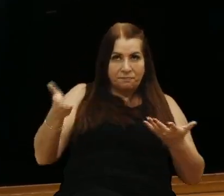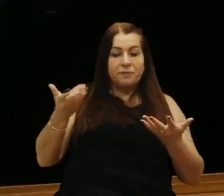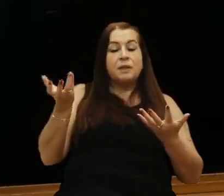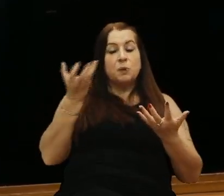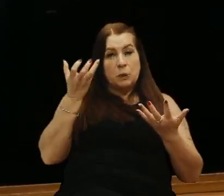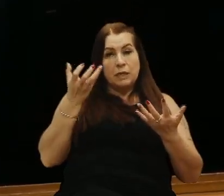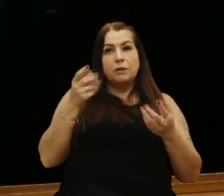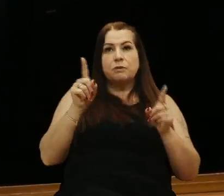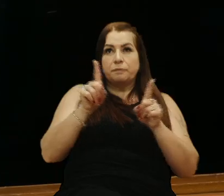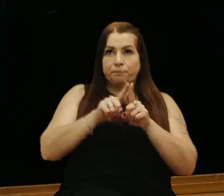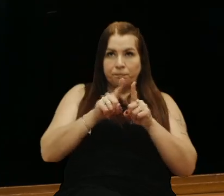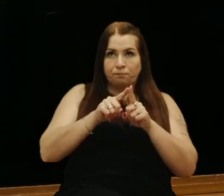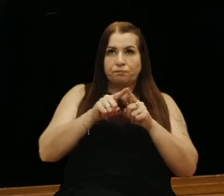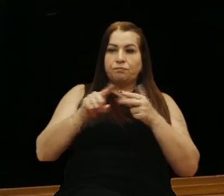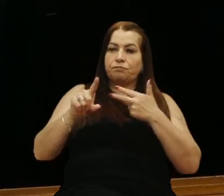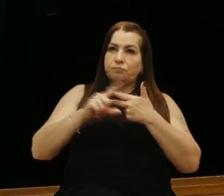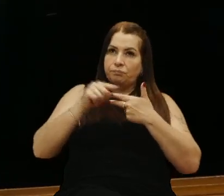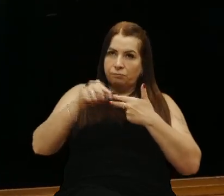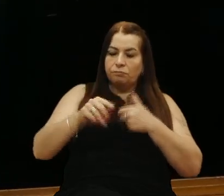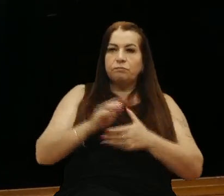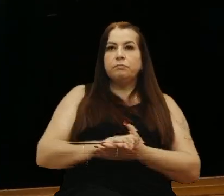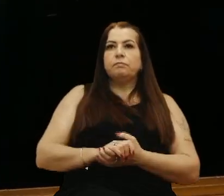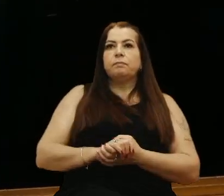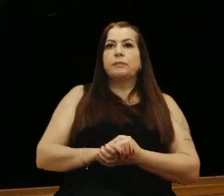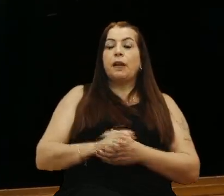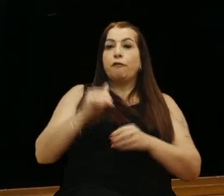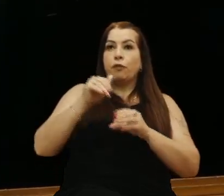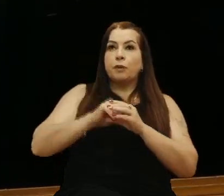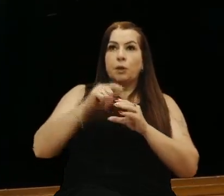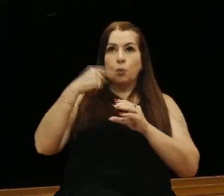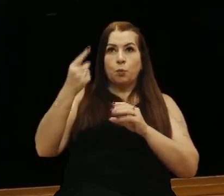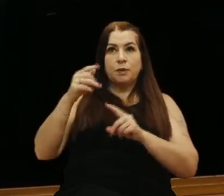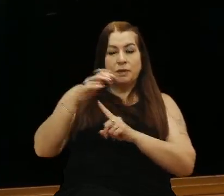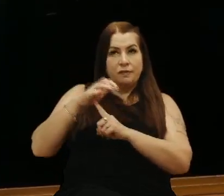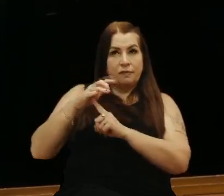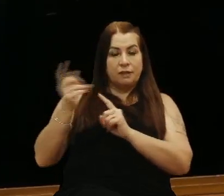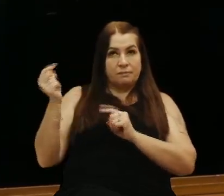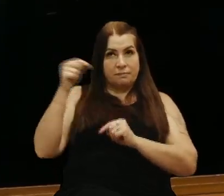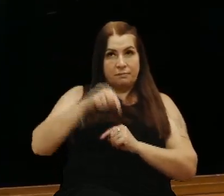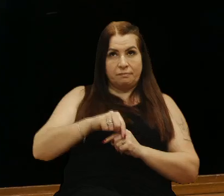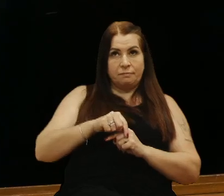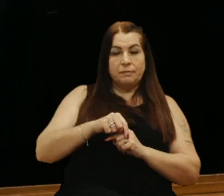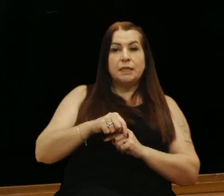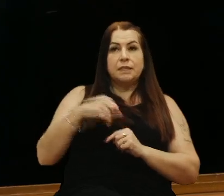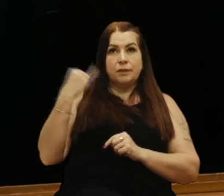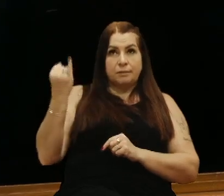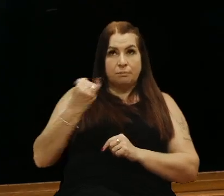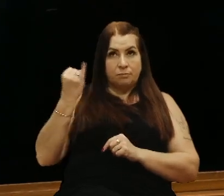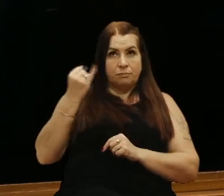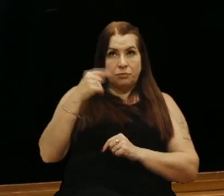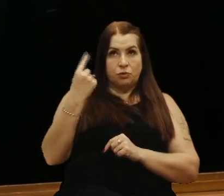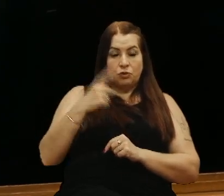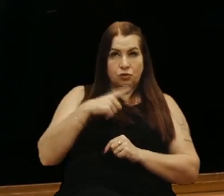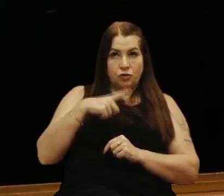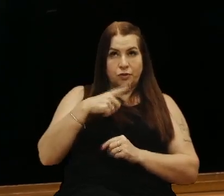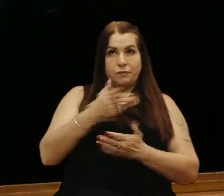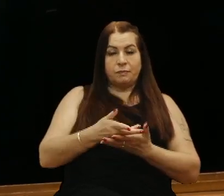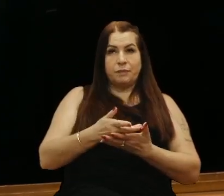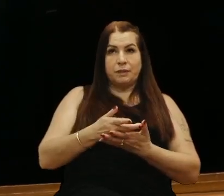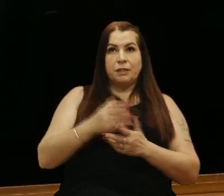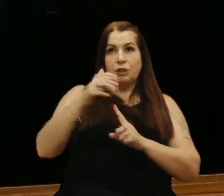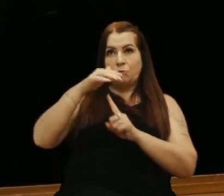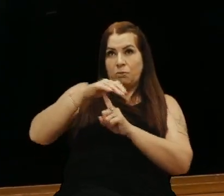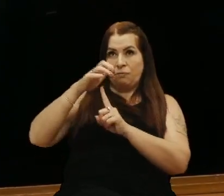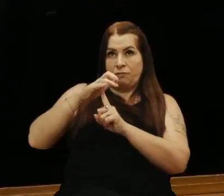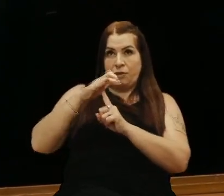quero ainda, nessa legislatura, vereador Zé D'Ambrosio, votar outras feiras que o senhor traz aqui. E seria de suma importância que nós tivéssemos uma